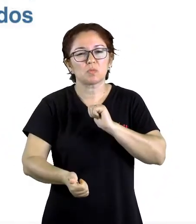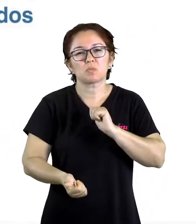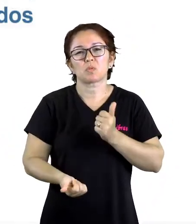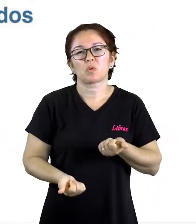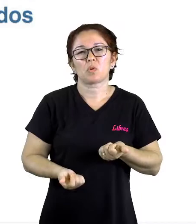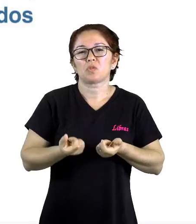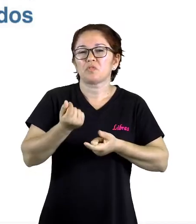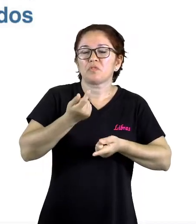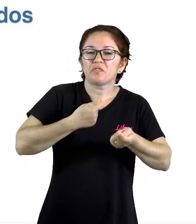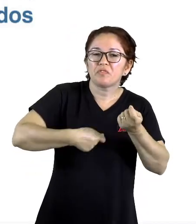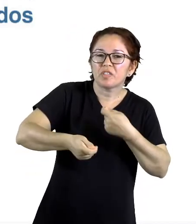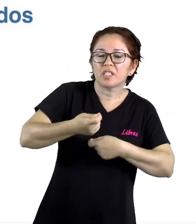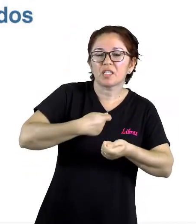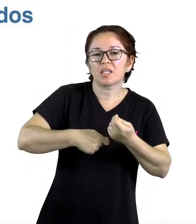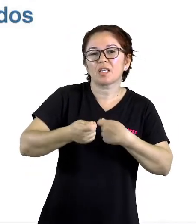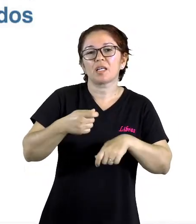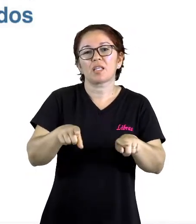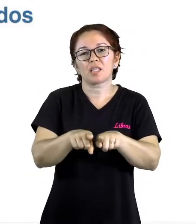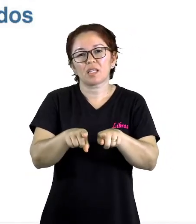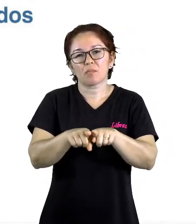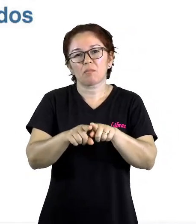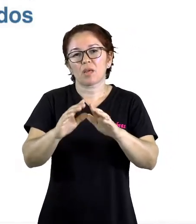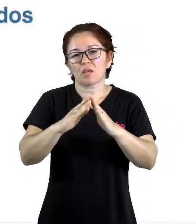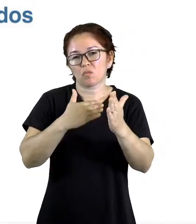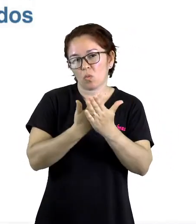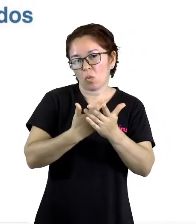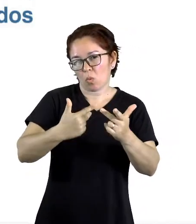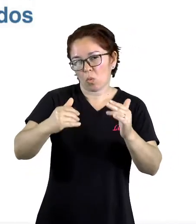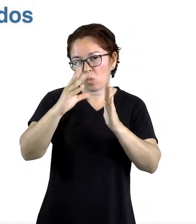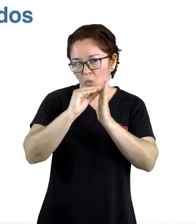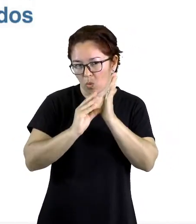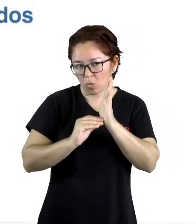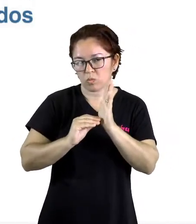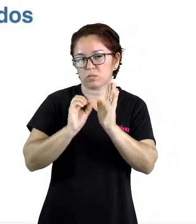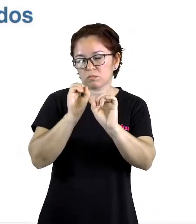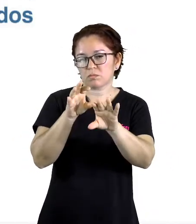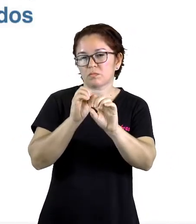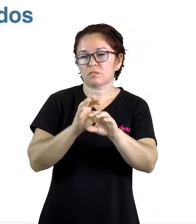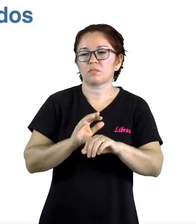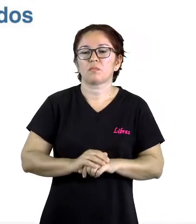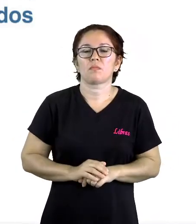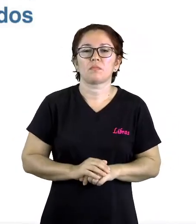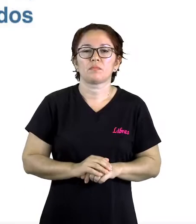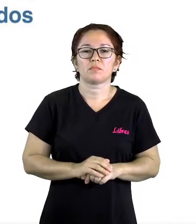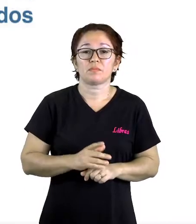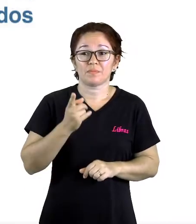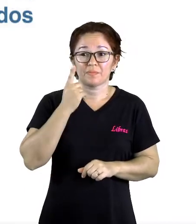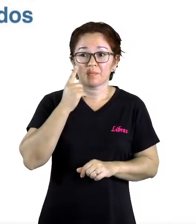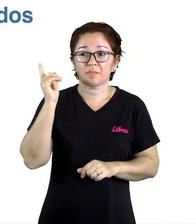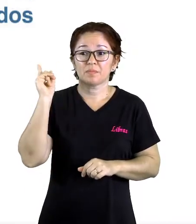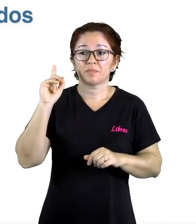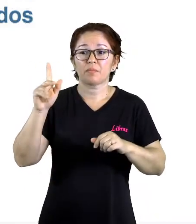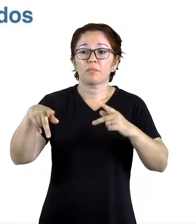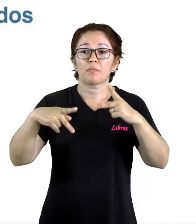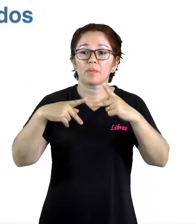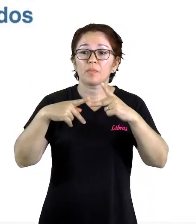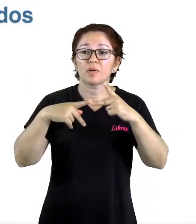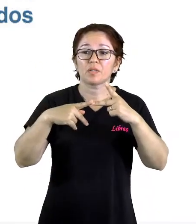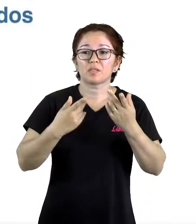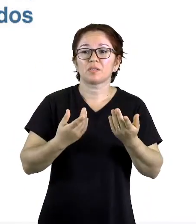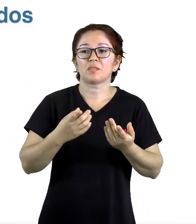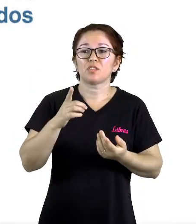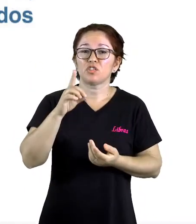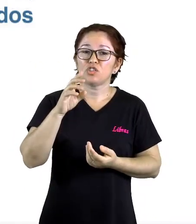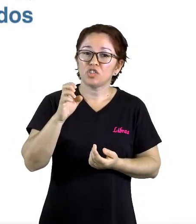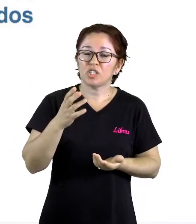Brasil Escola, conteúdos educacionais. Identifique as preposições, olha, de,